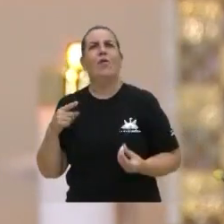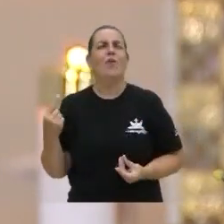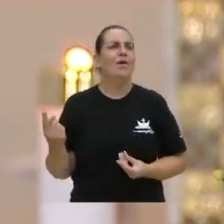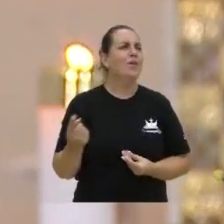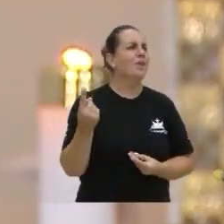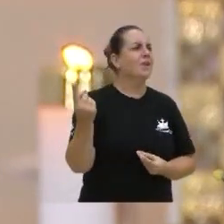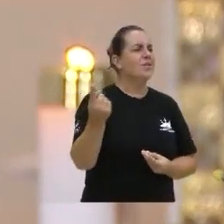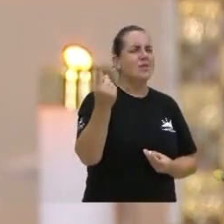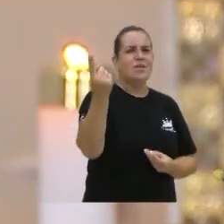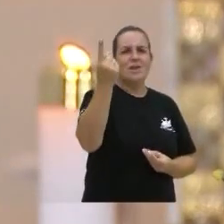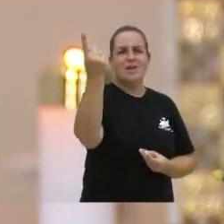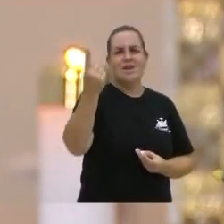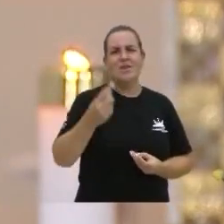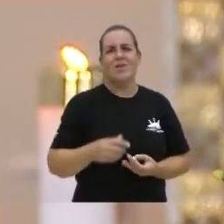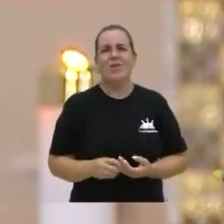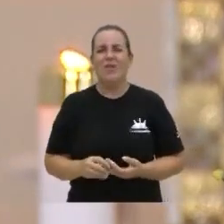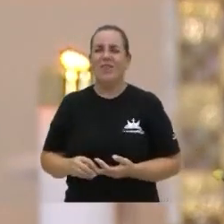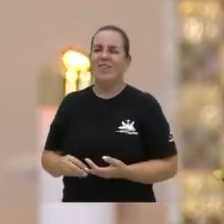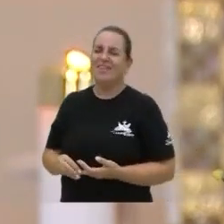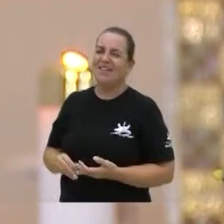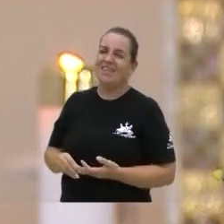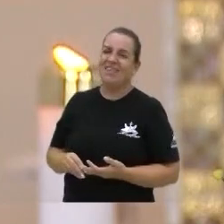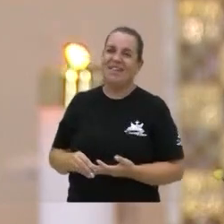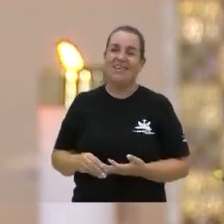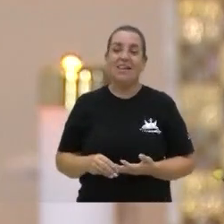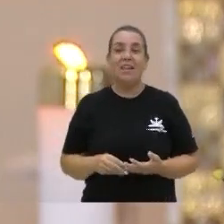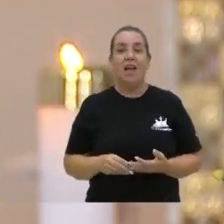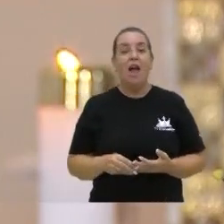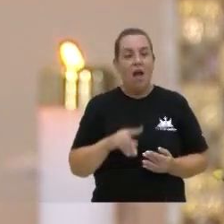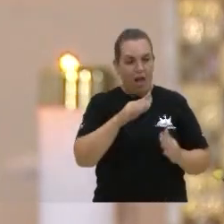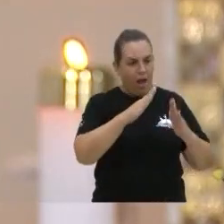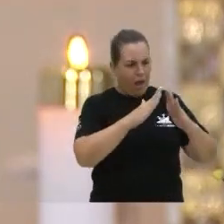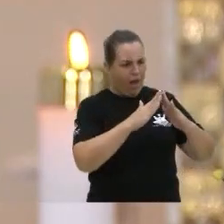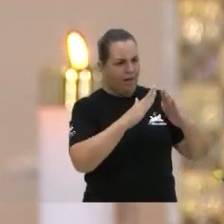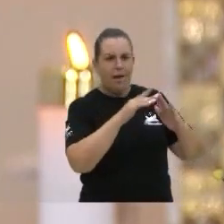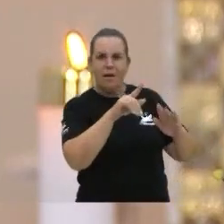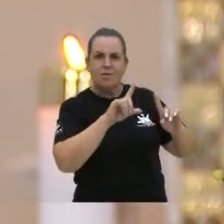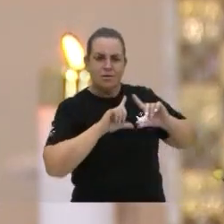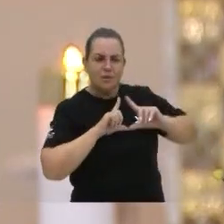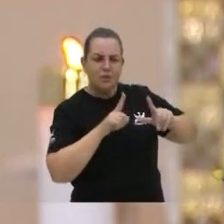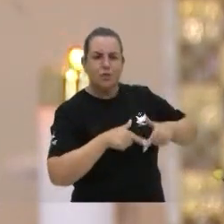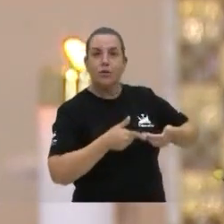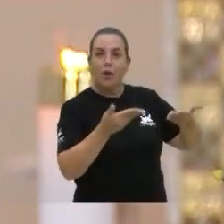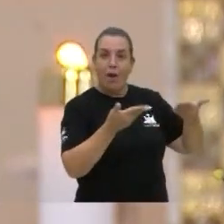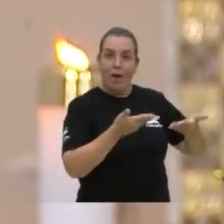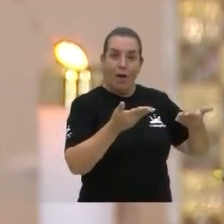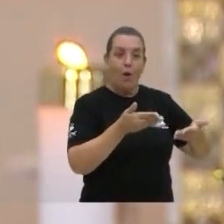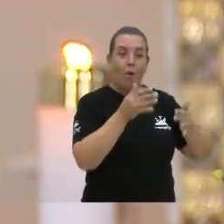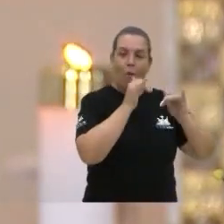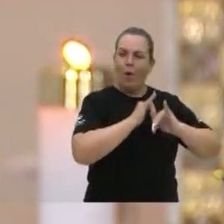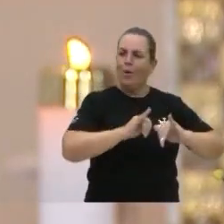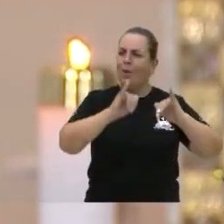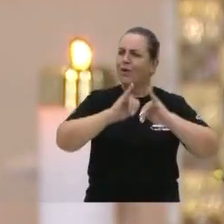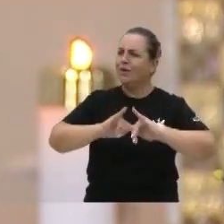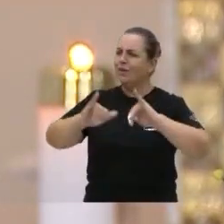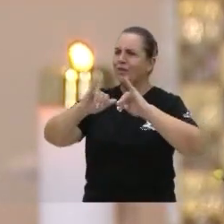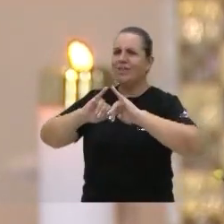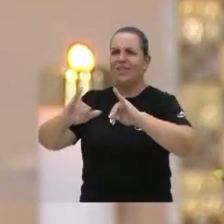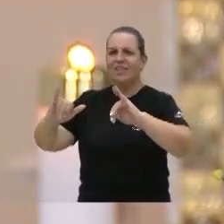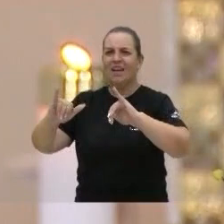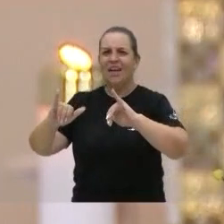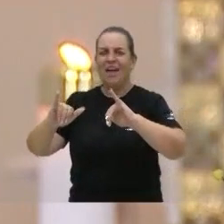eterna é a sua misericórdia. A casa de Israel agora